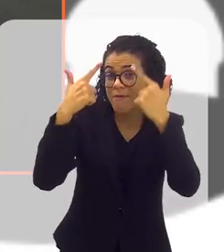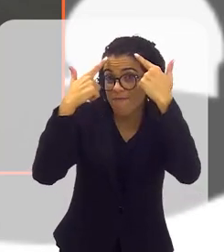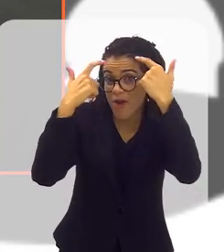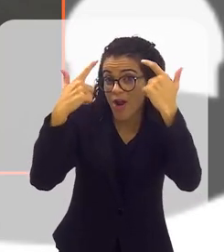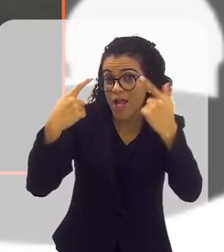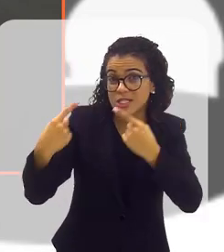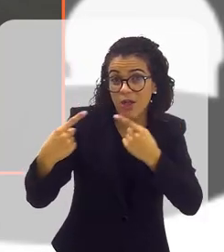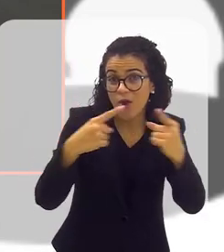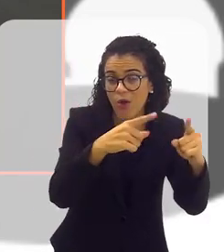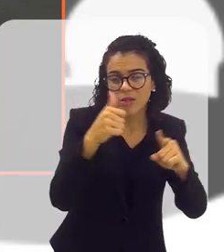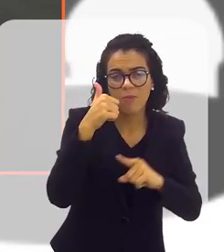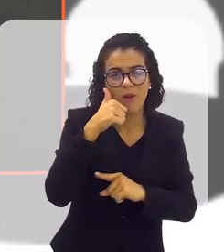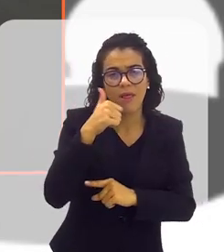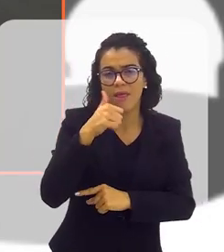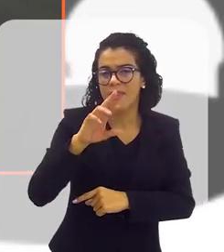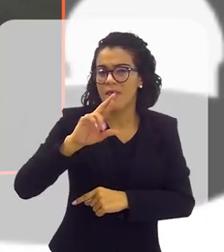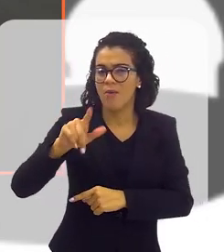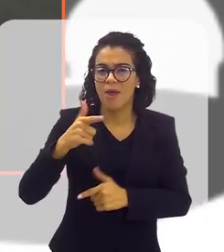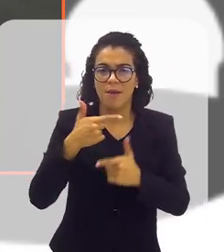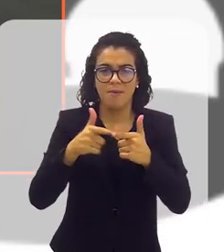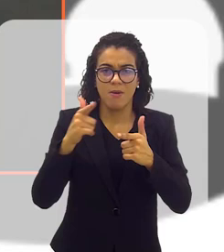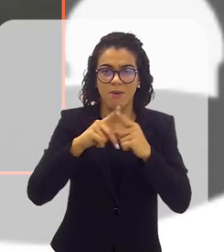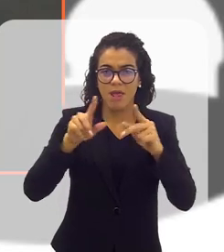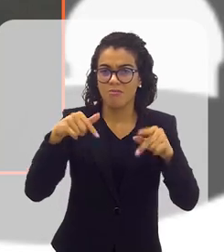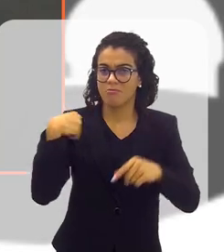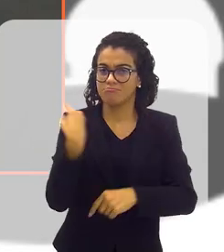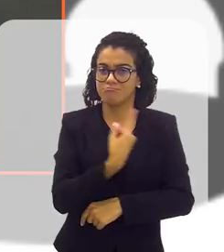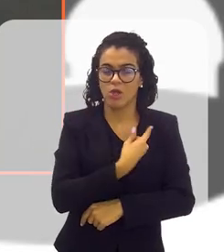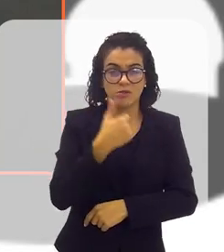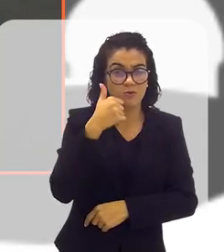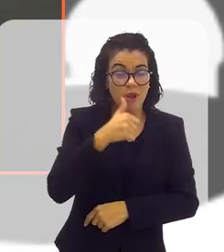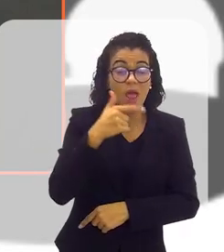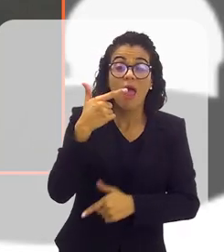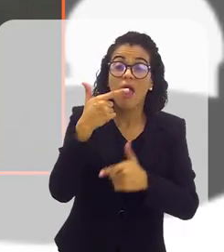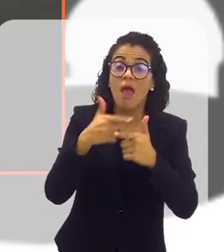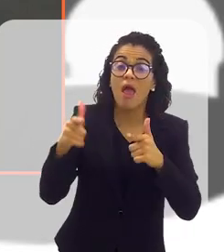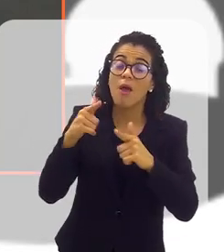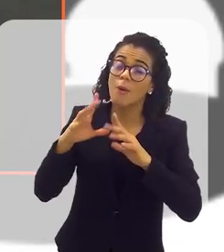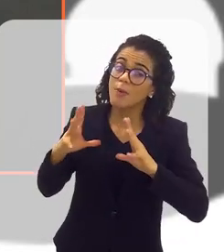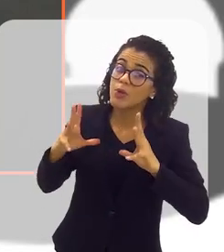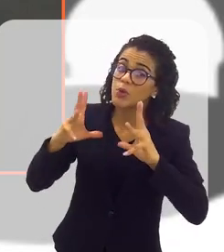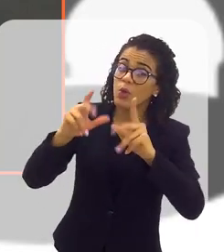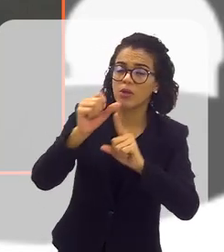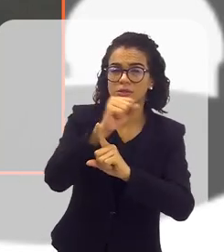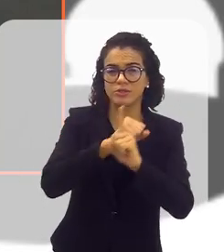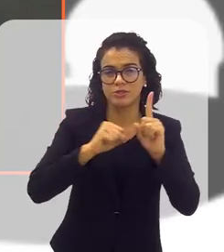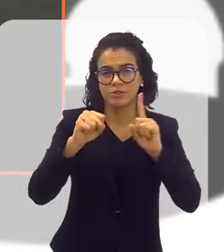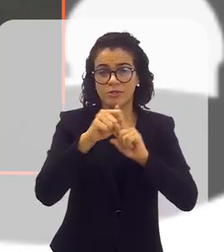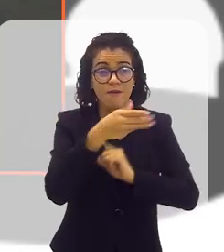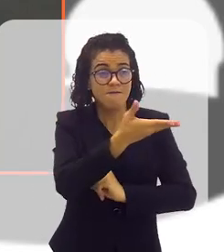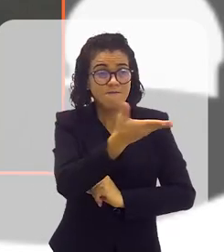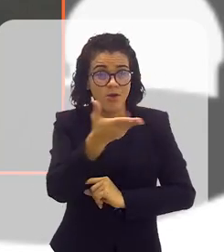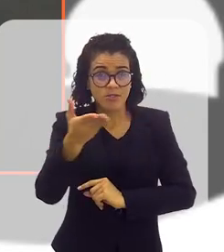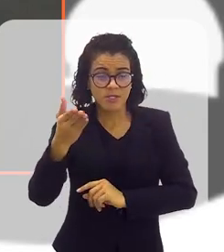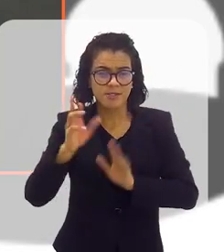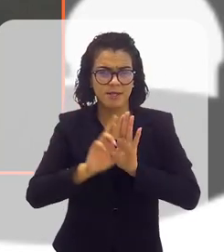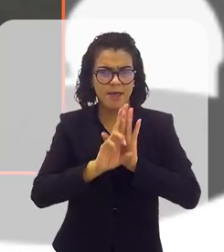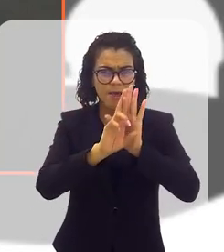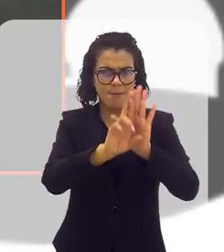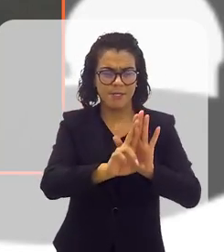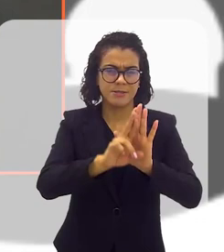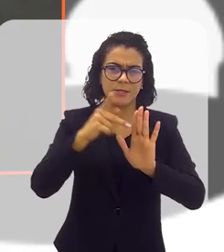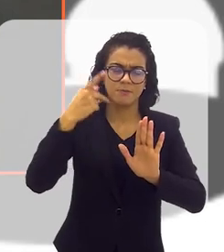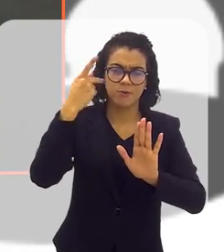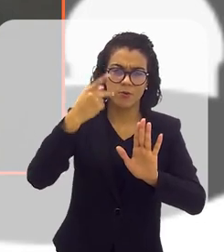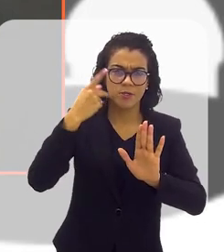de violência contra a mulher não é um problema das mulheres, ele é um problema da sociedade, e vocês são